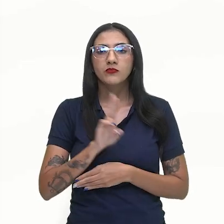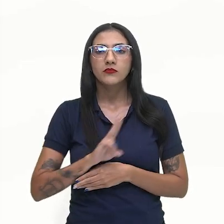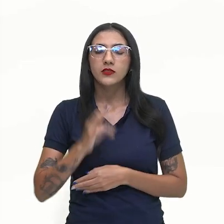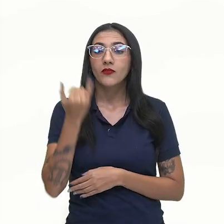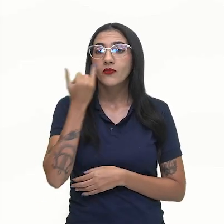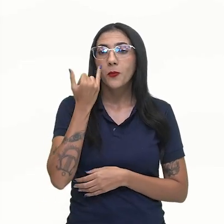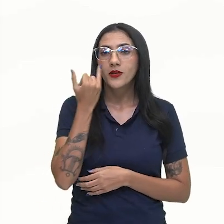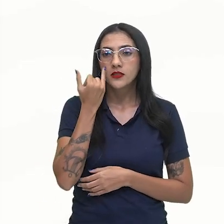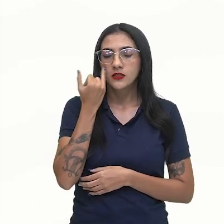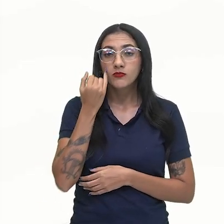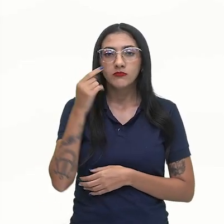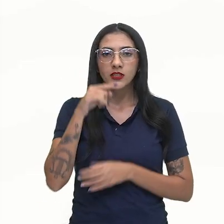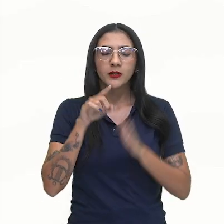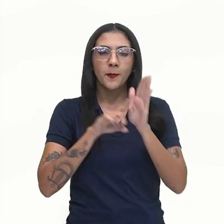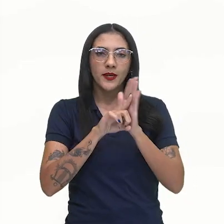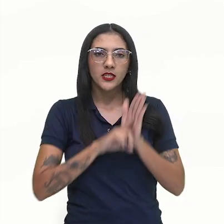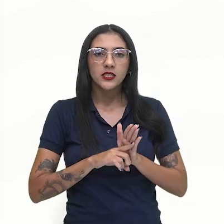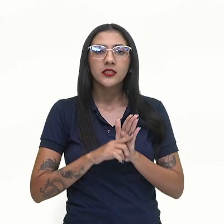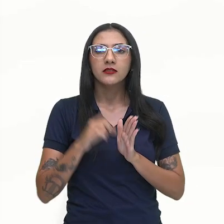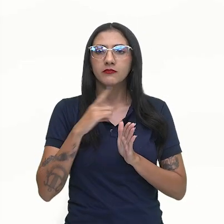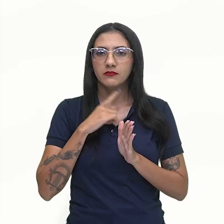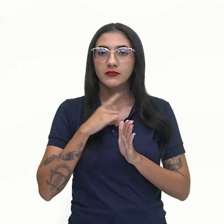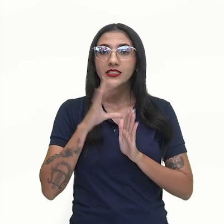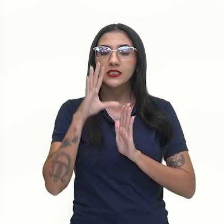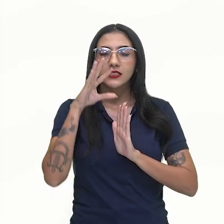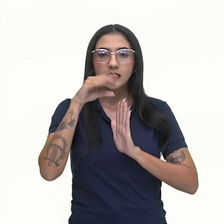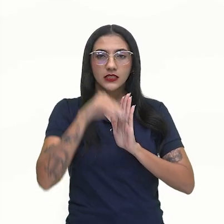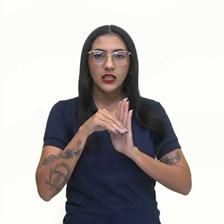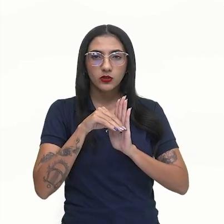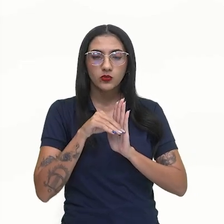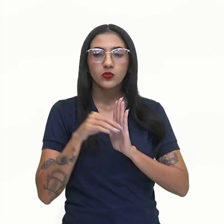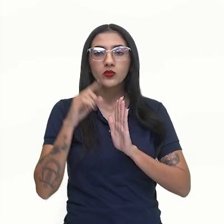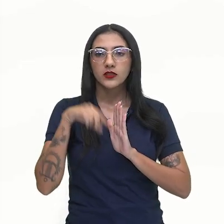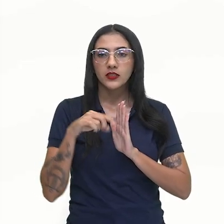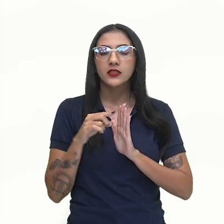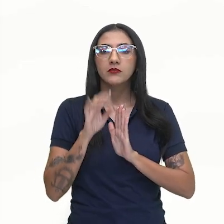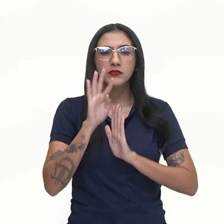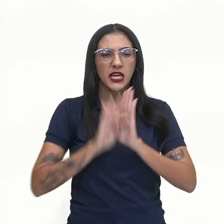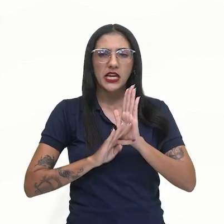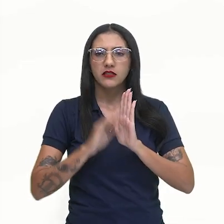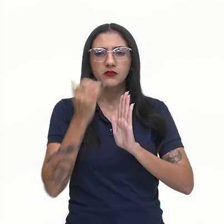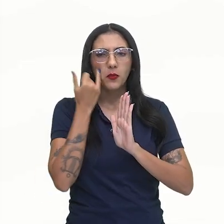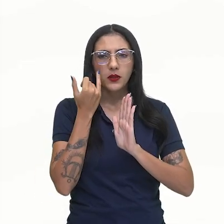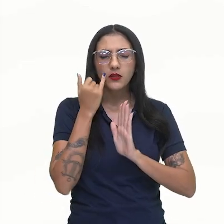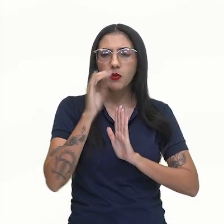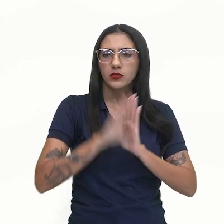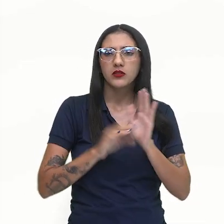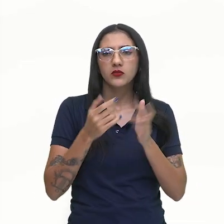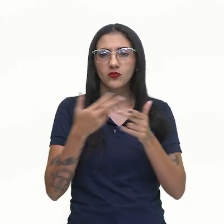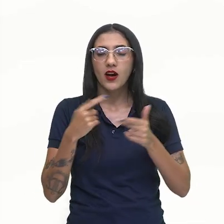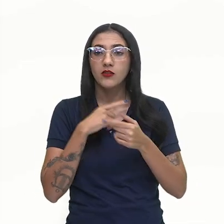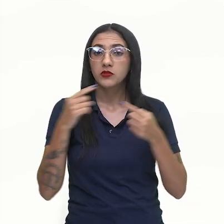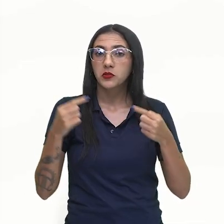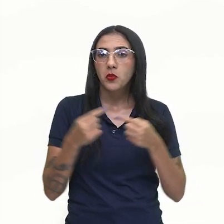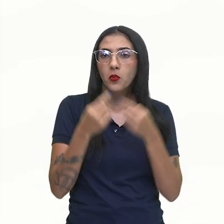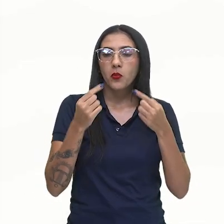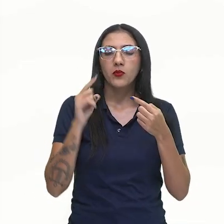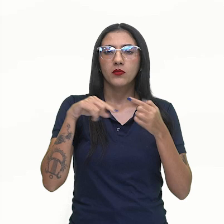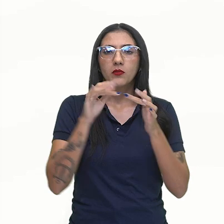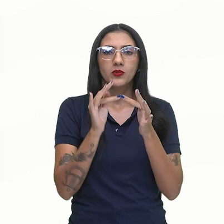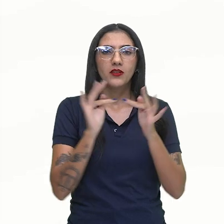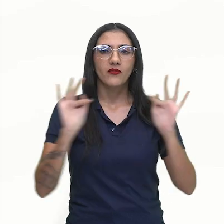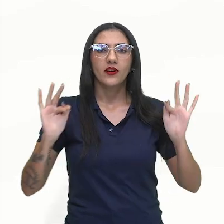que virá dessa minha pesquisa irá conter o que exatamente, né, a frase que eu especifiquei, né,